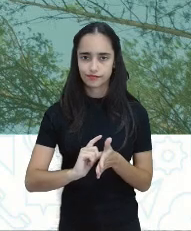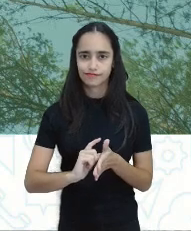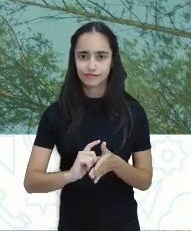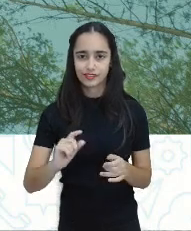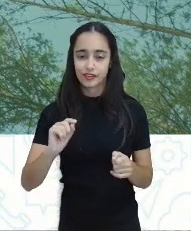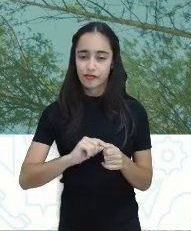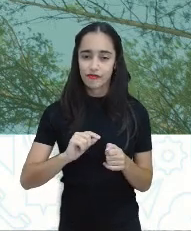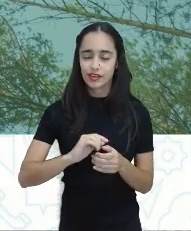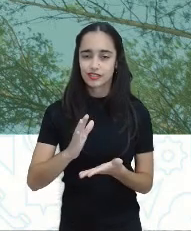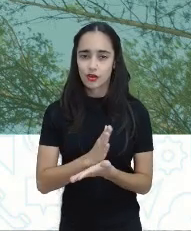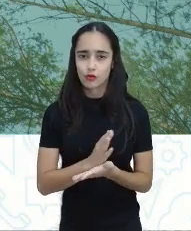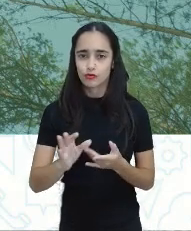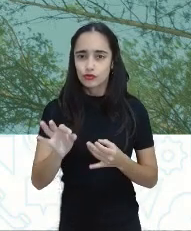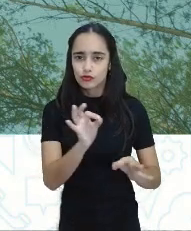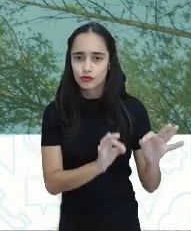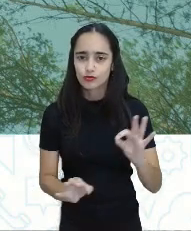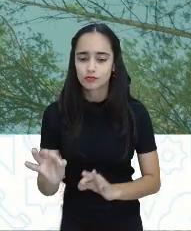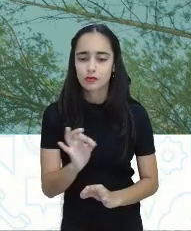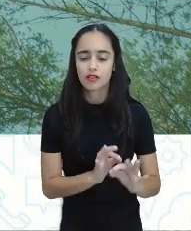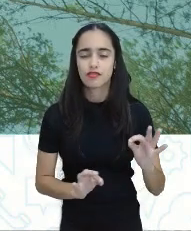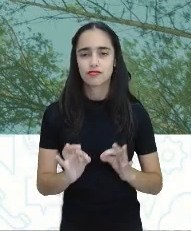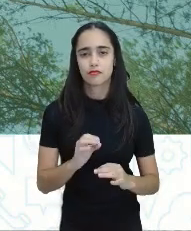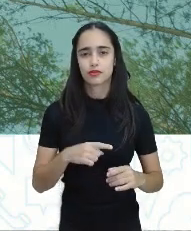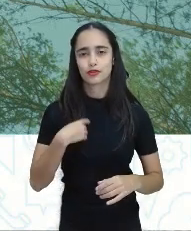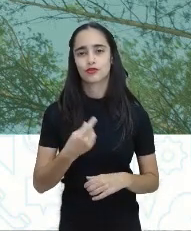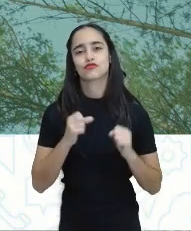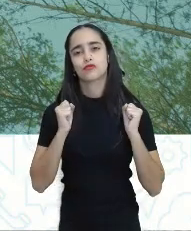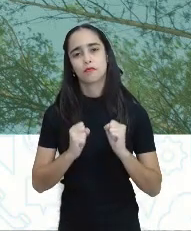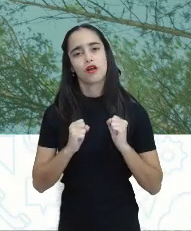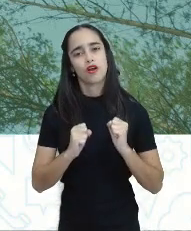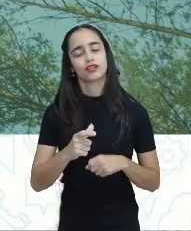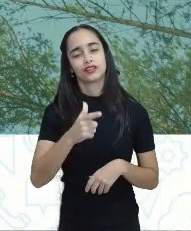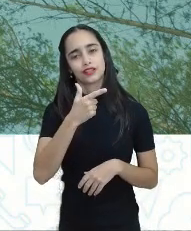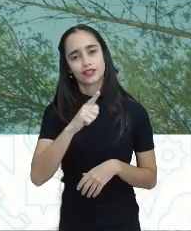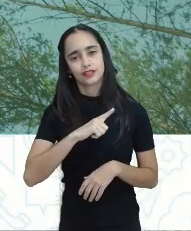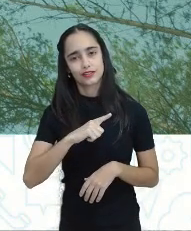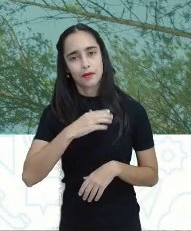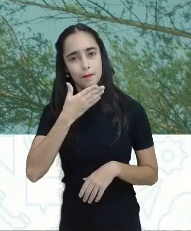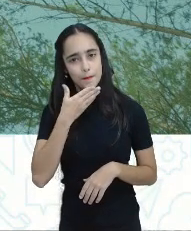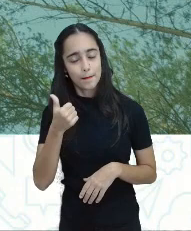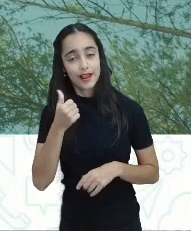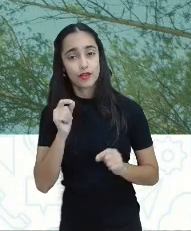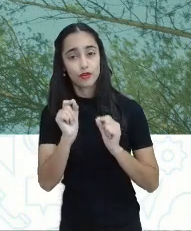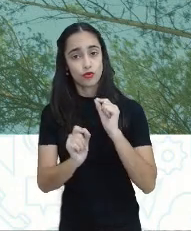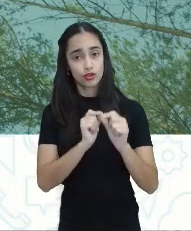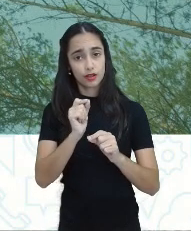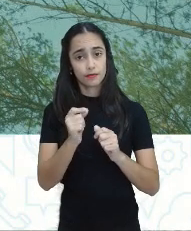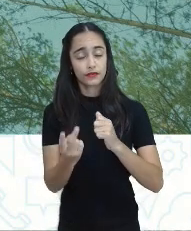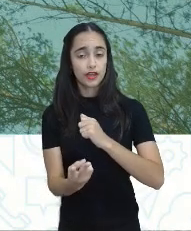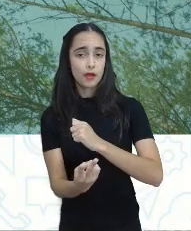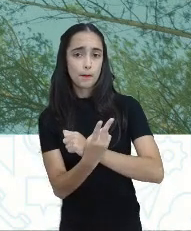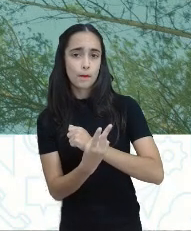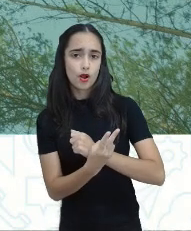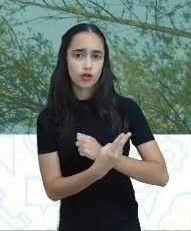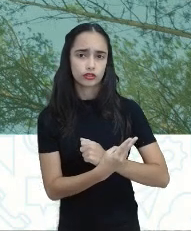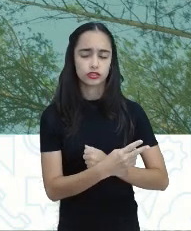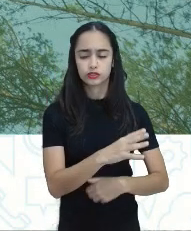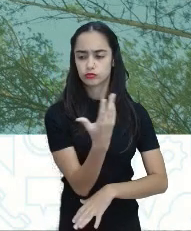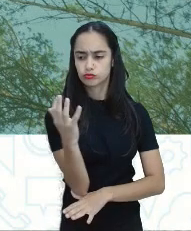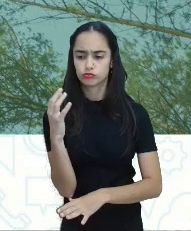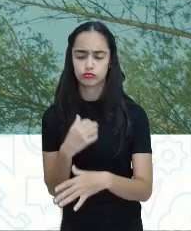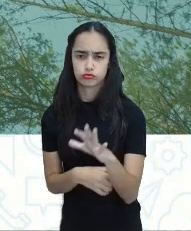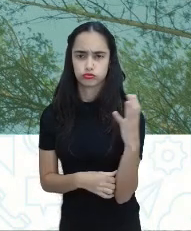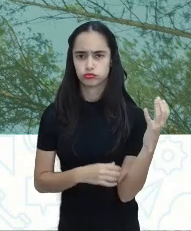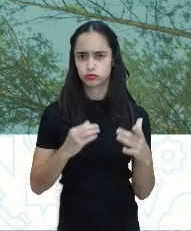Esses planejamentos aí, a gente pode ter benefícios ambientais, que é a proteção e a recuperação do meio ambiente